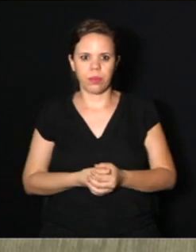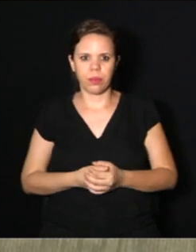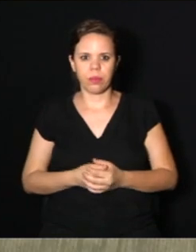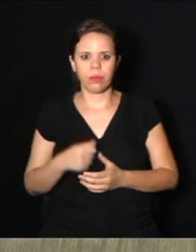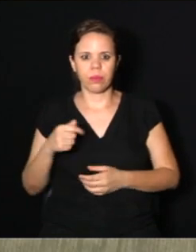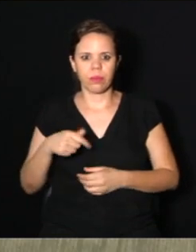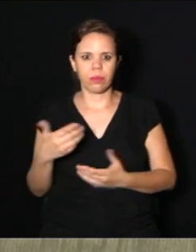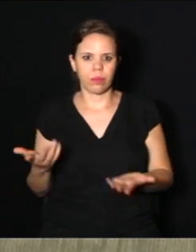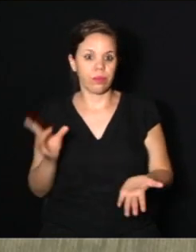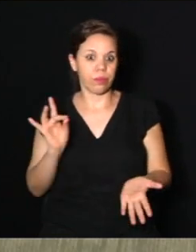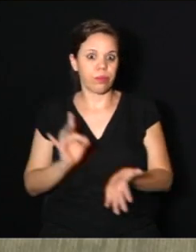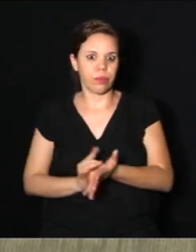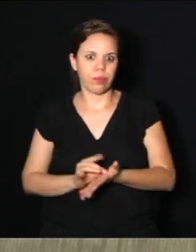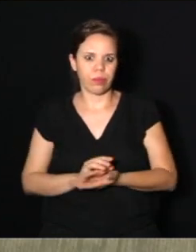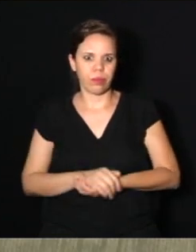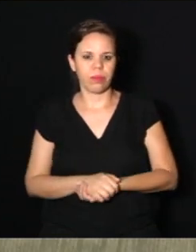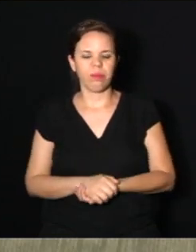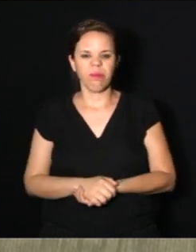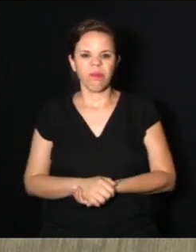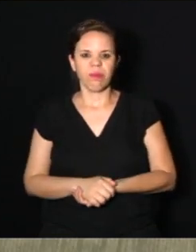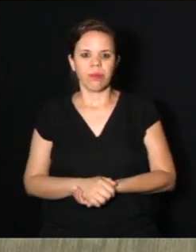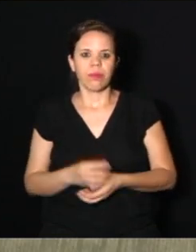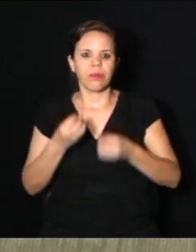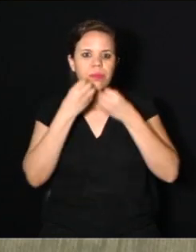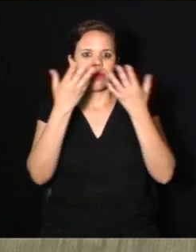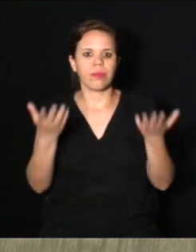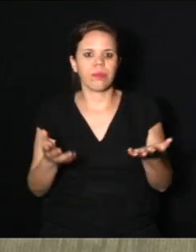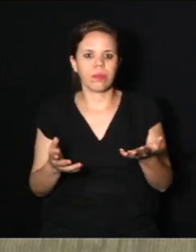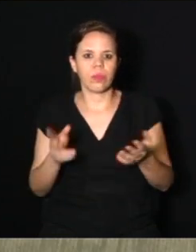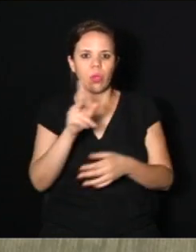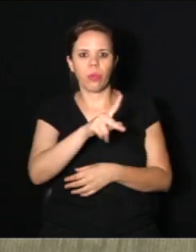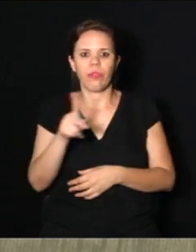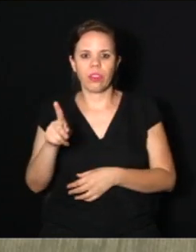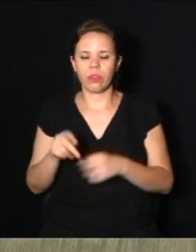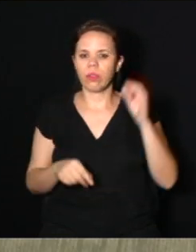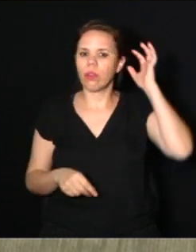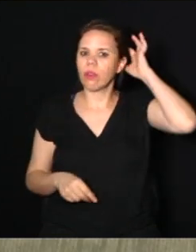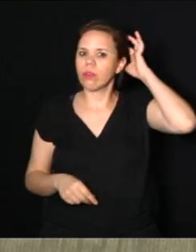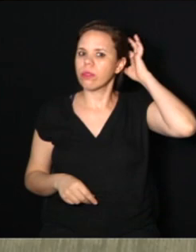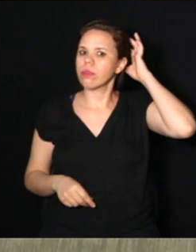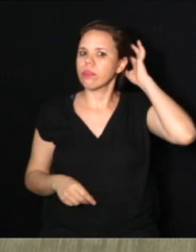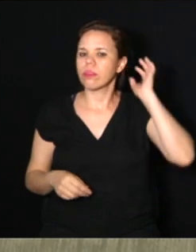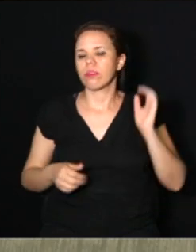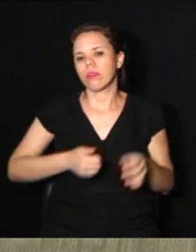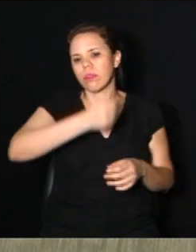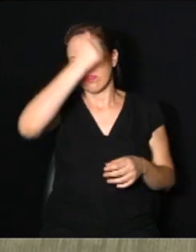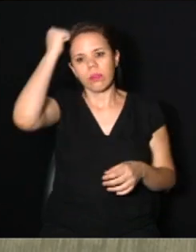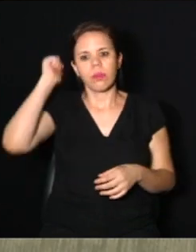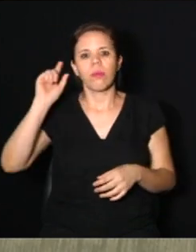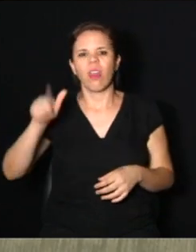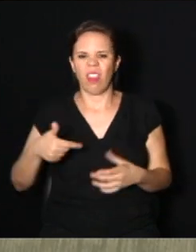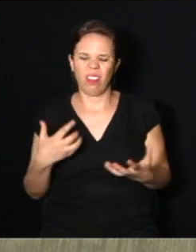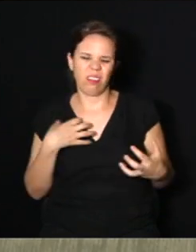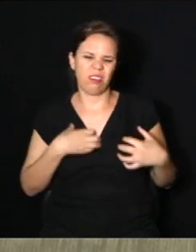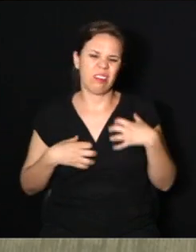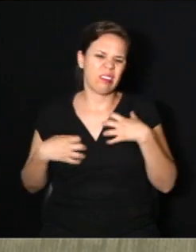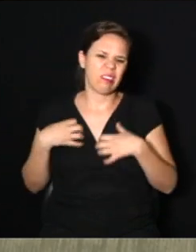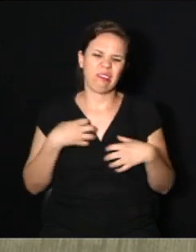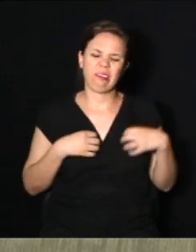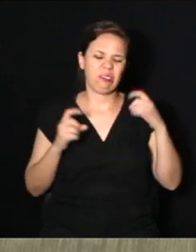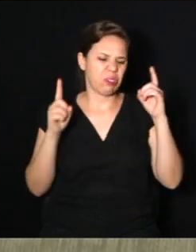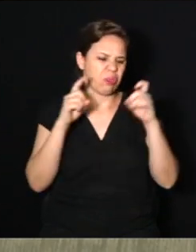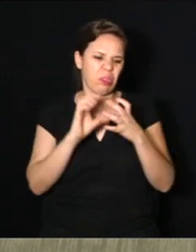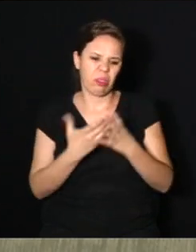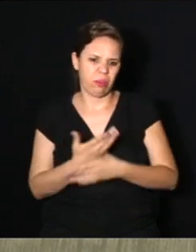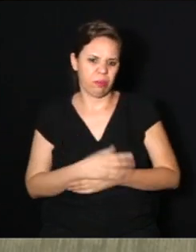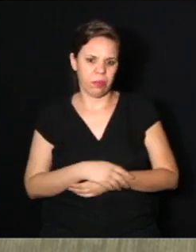aqui. E, na verdade, essa fala do professor Alberto, o professor Alberto definiu muito bem, é perturbador. É perturbador o que está